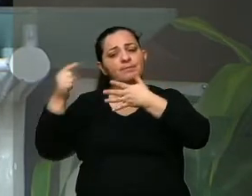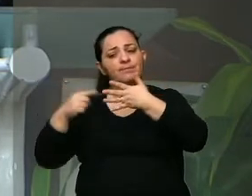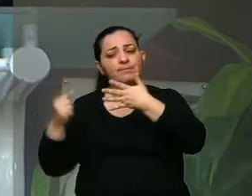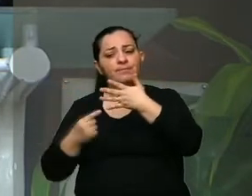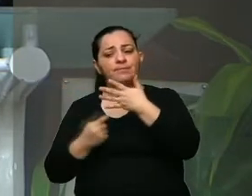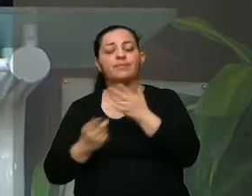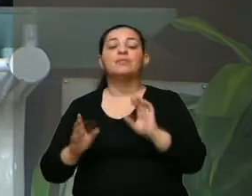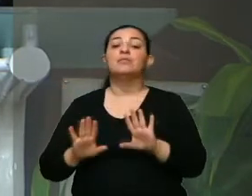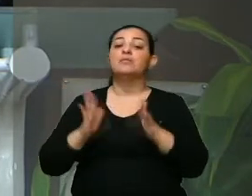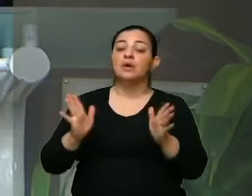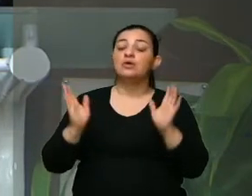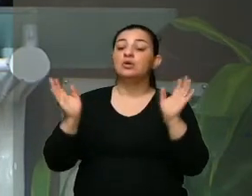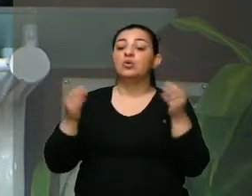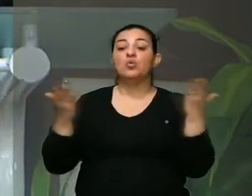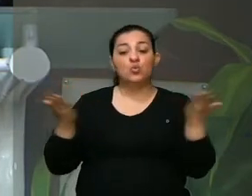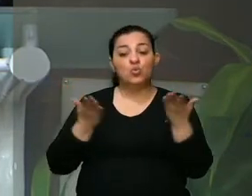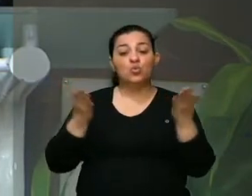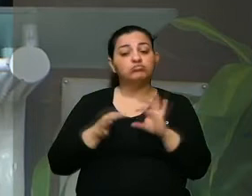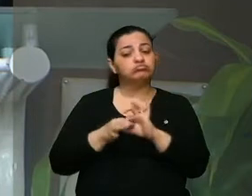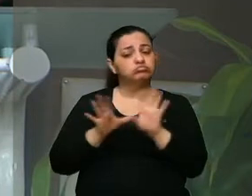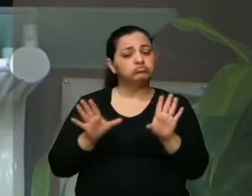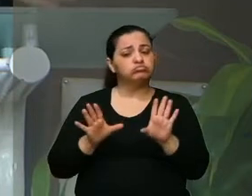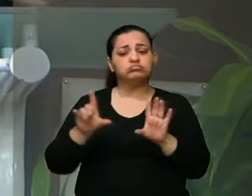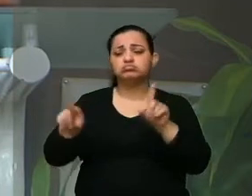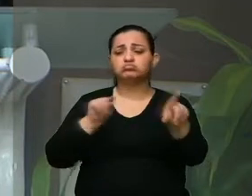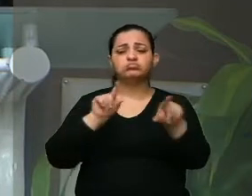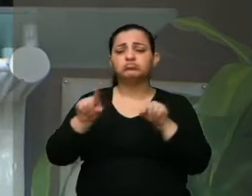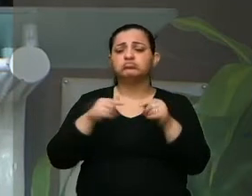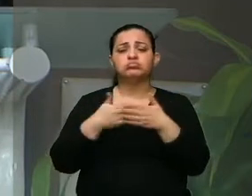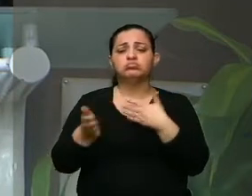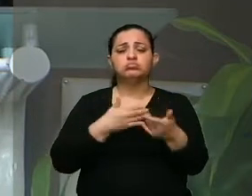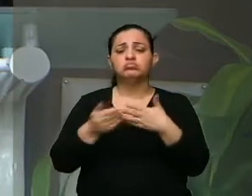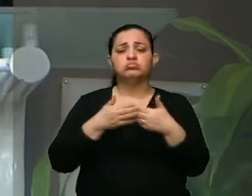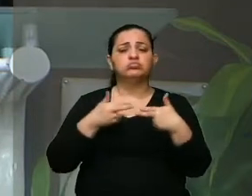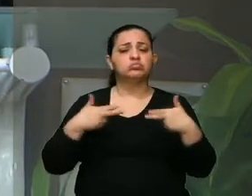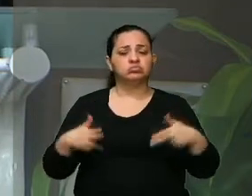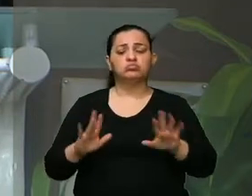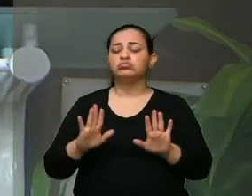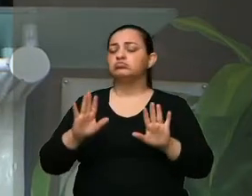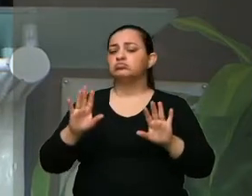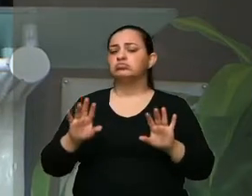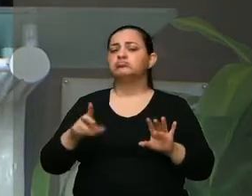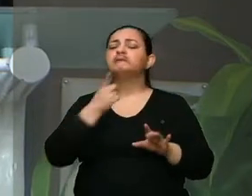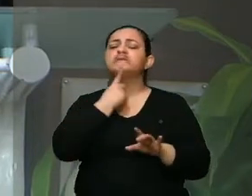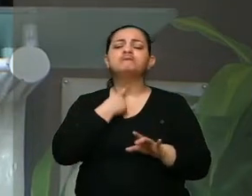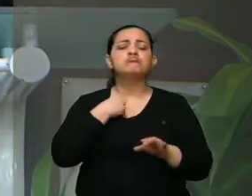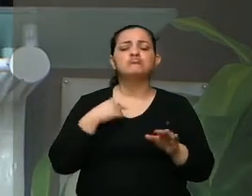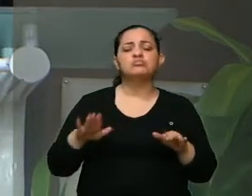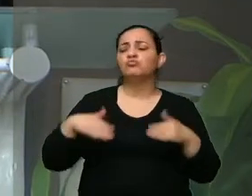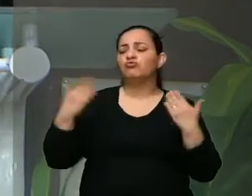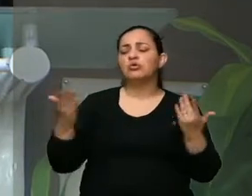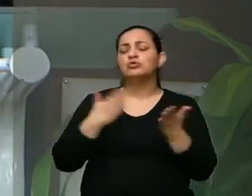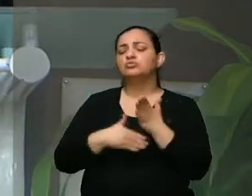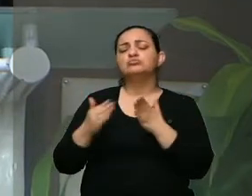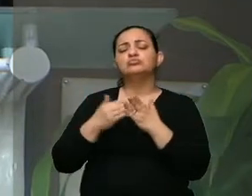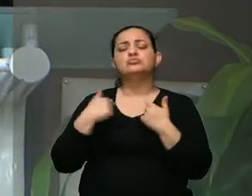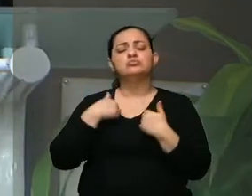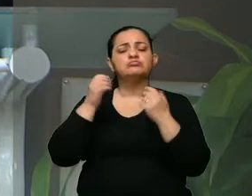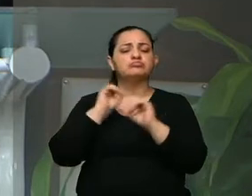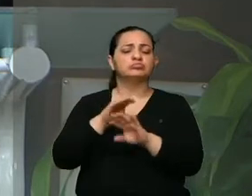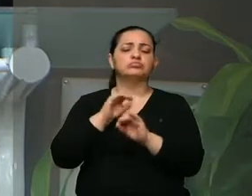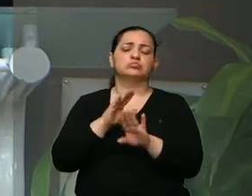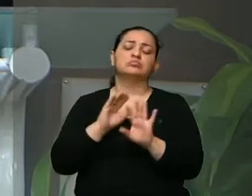você pode escolher alguma coisa da sua fora daquilo que eu ensinei